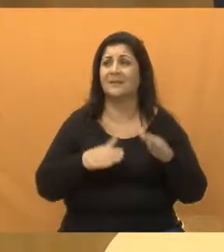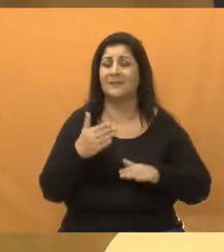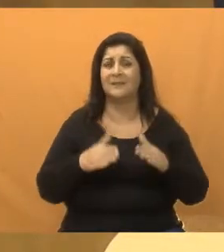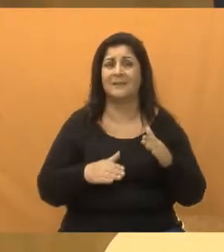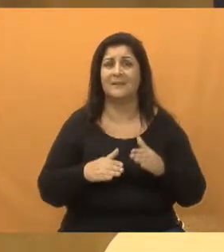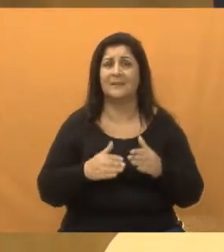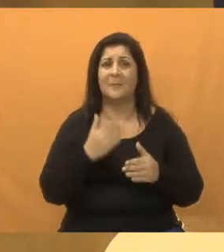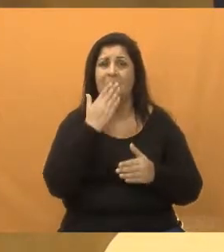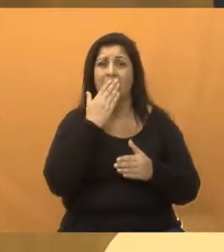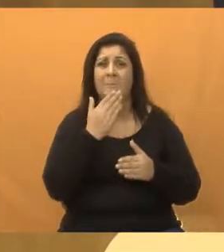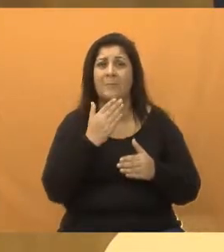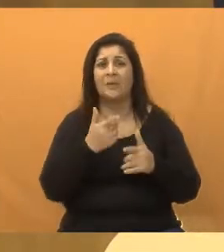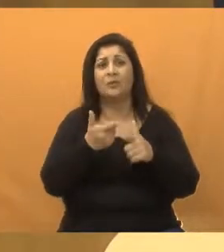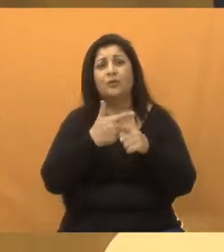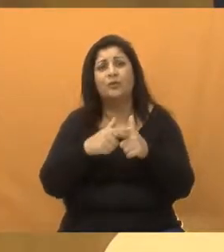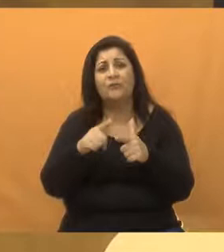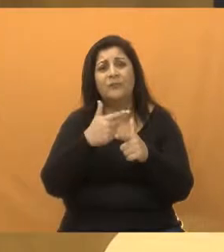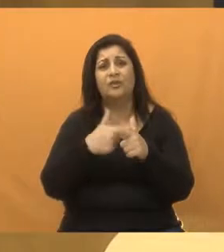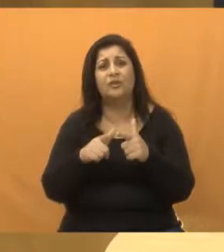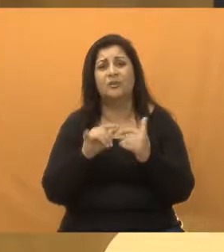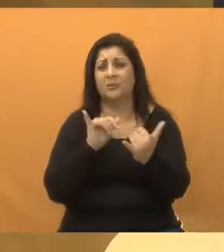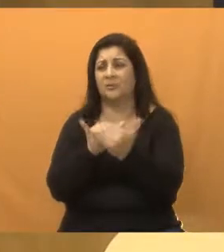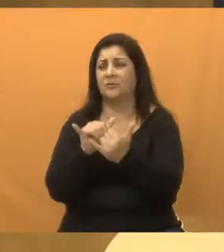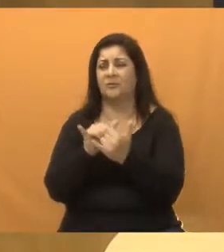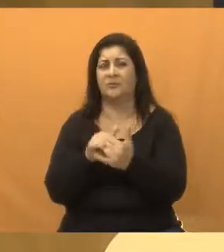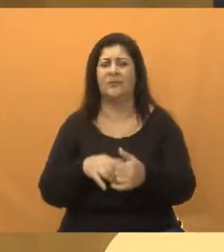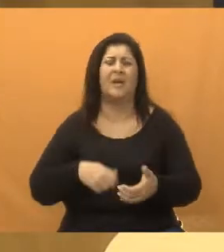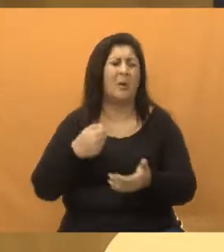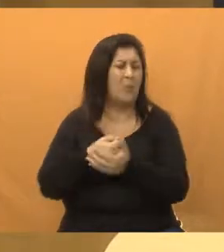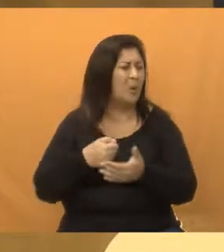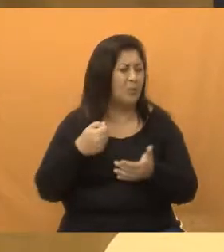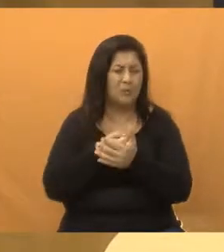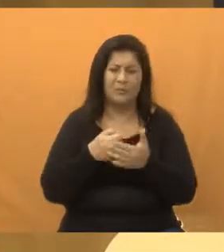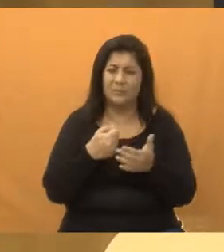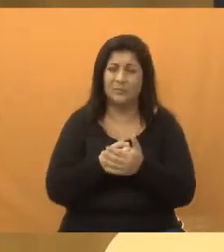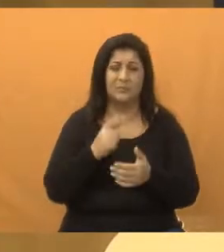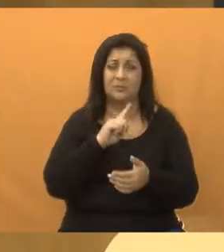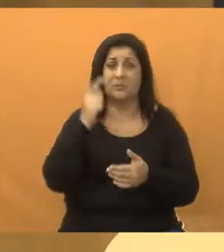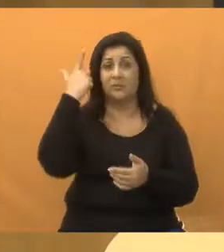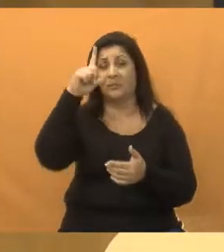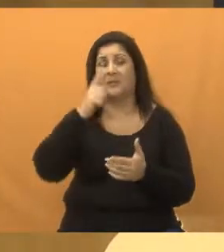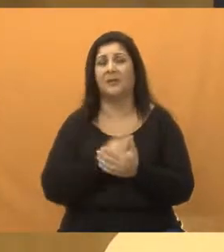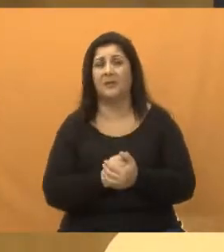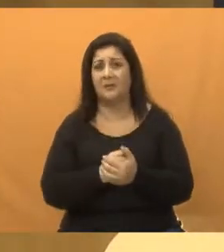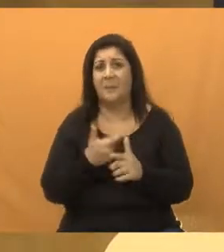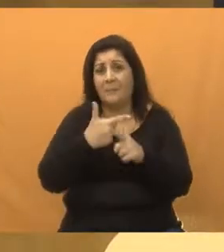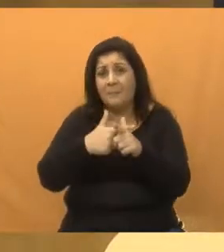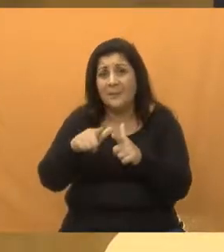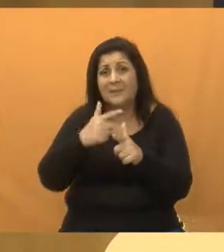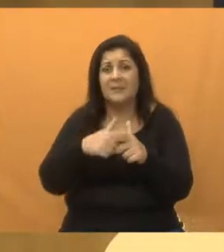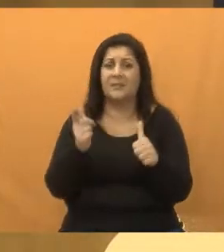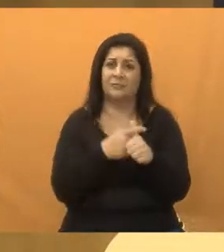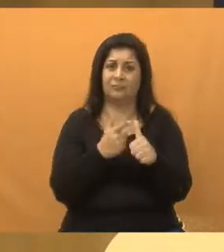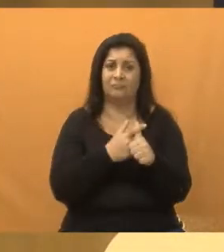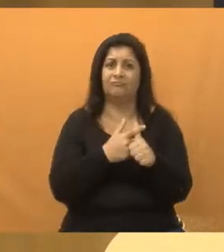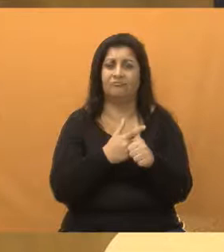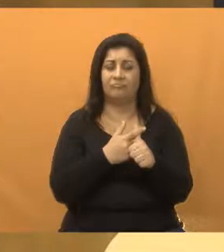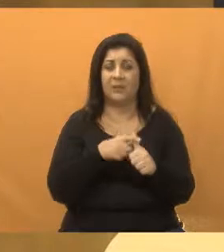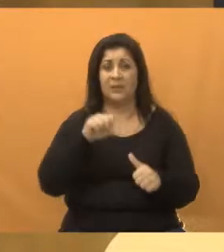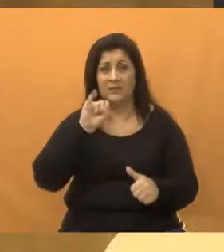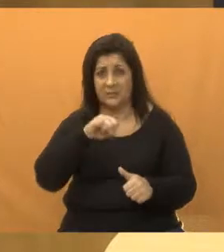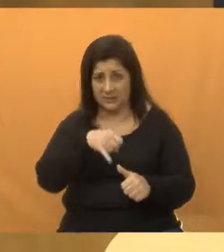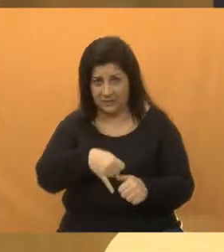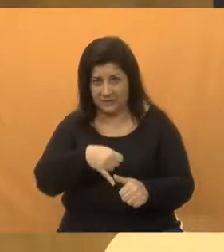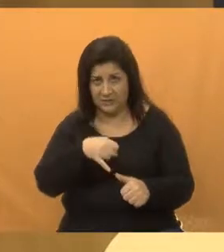fazer a divisão desse valor no SAI, e é uma luta, é uma guerra para conseguir dividir esses valores. E se não